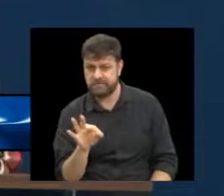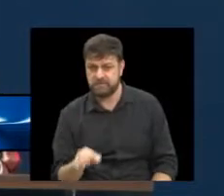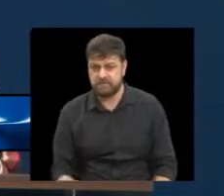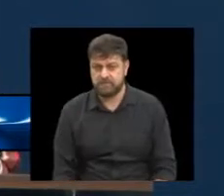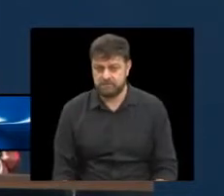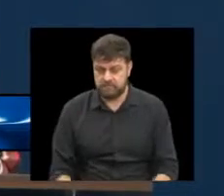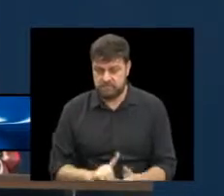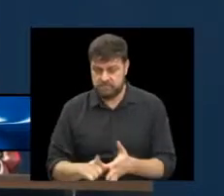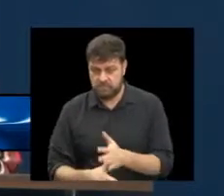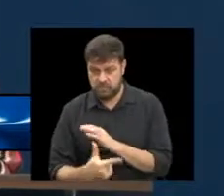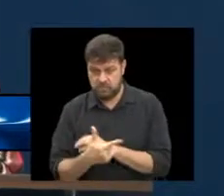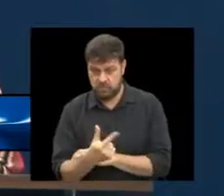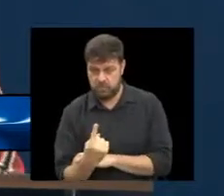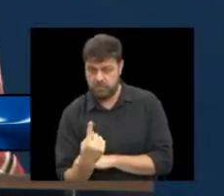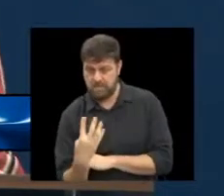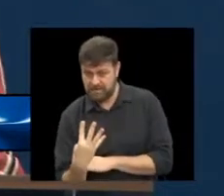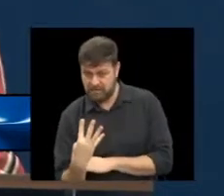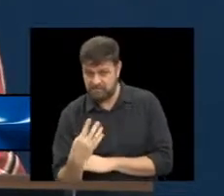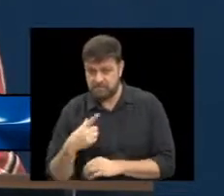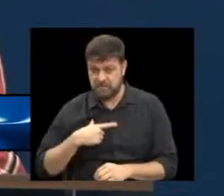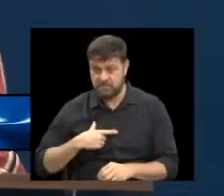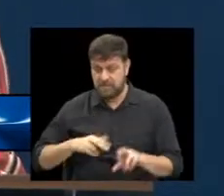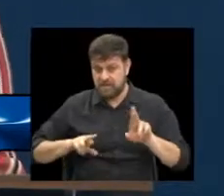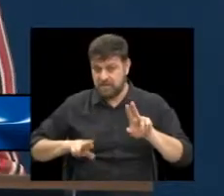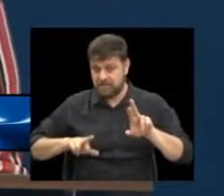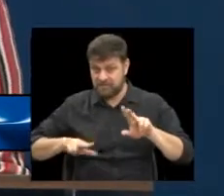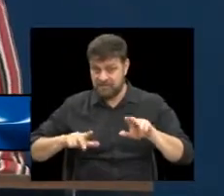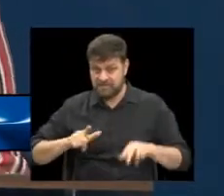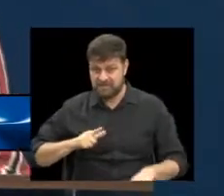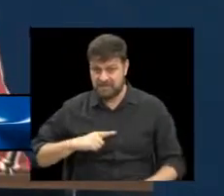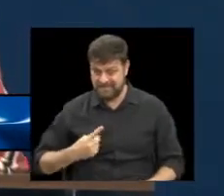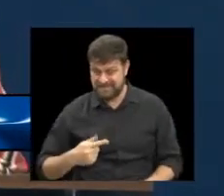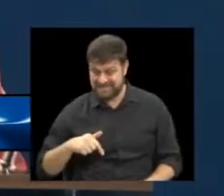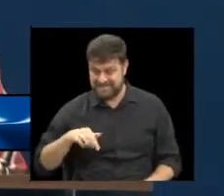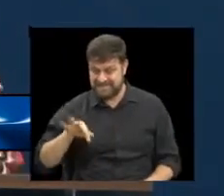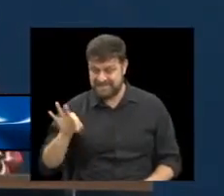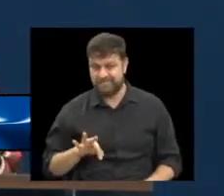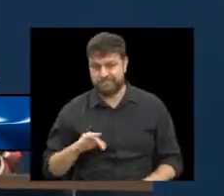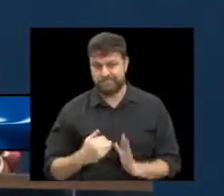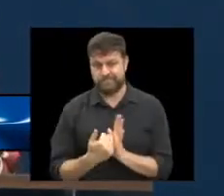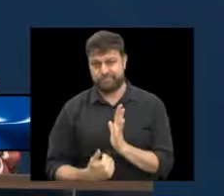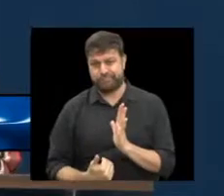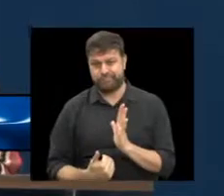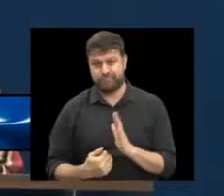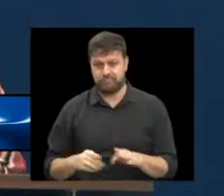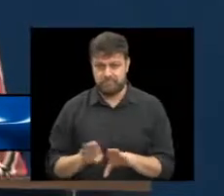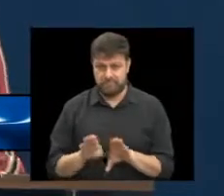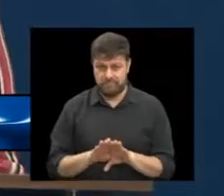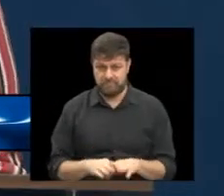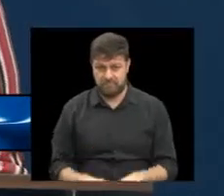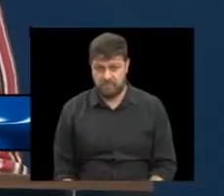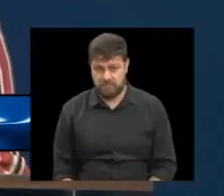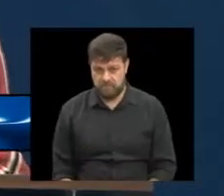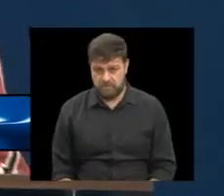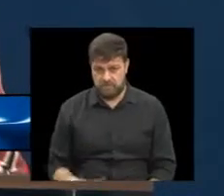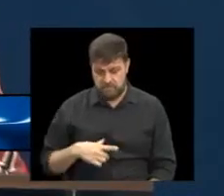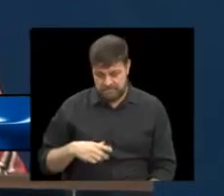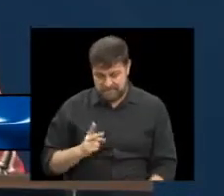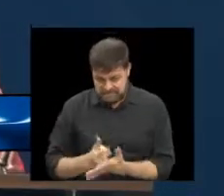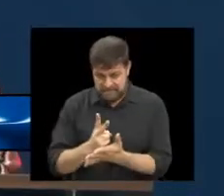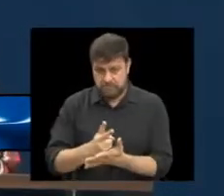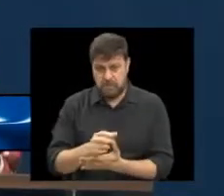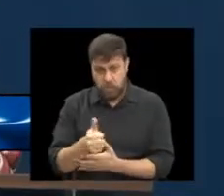Em 2014, a diferença foi de 17%. Em 2015, a diferença foi de